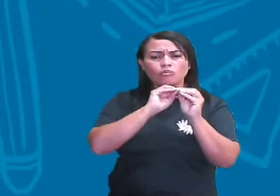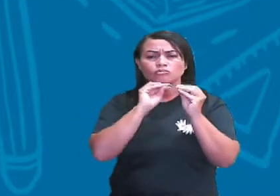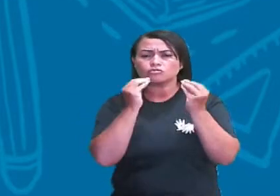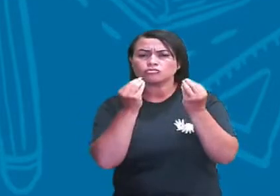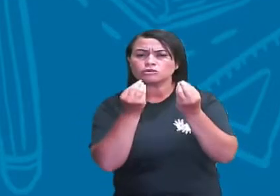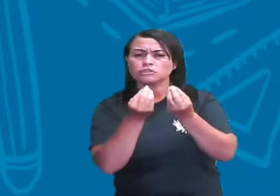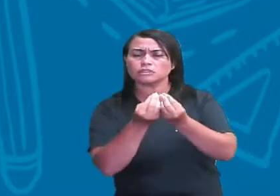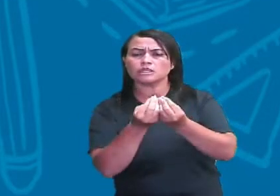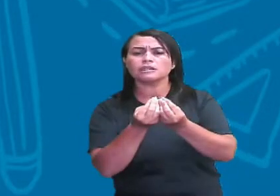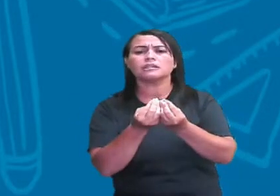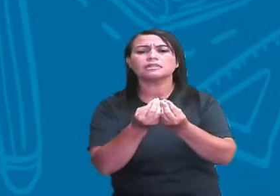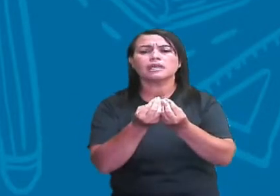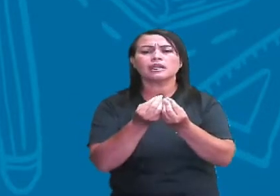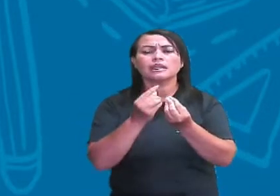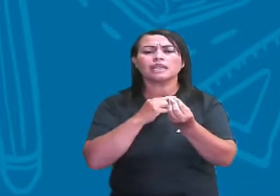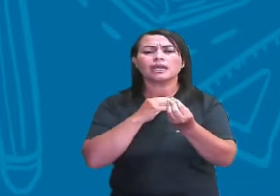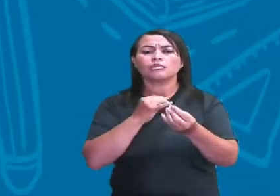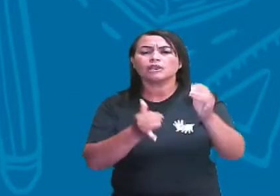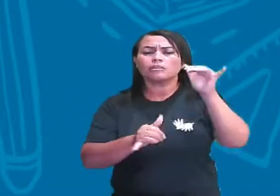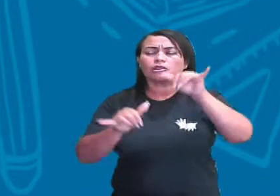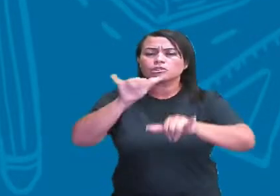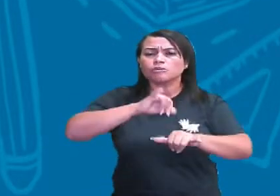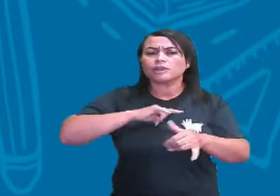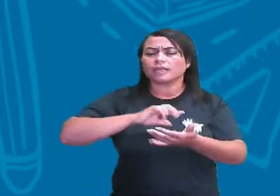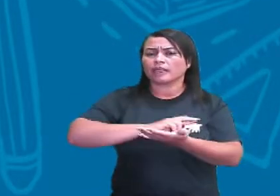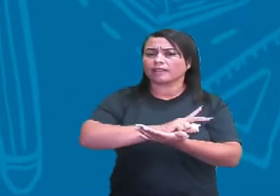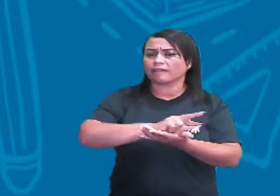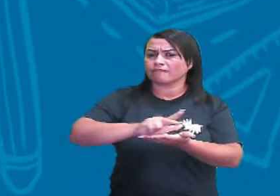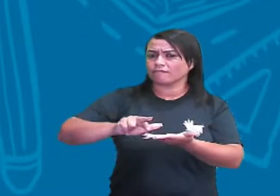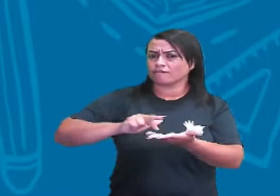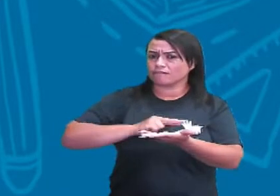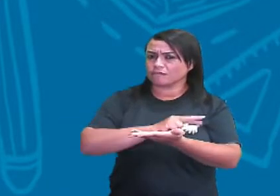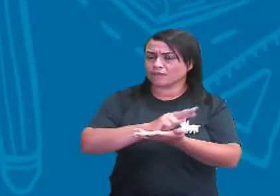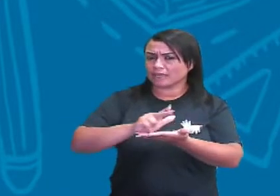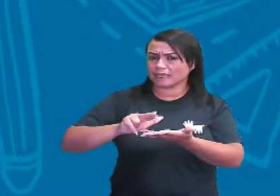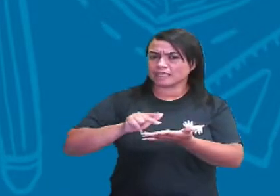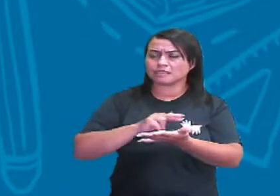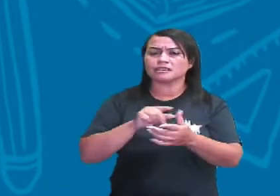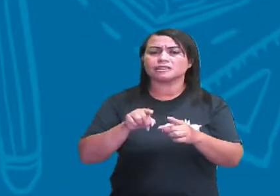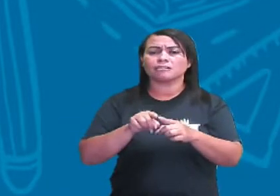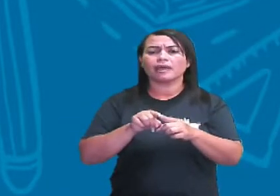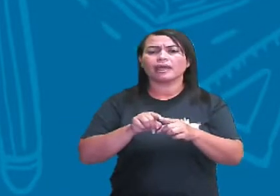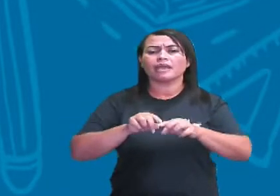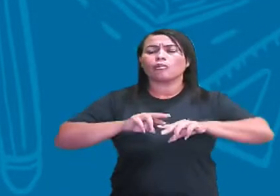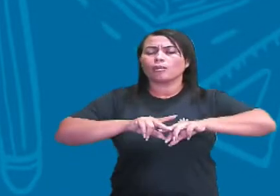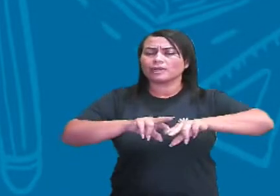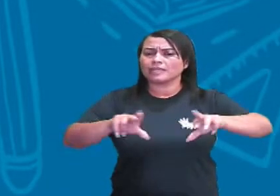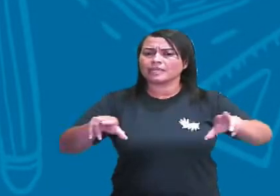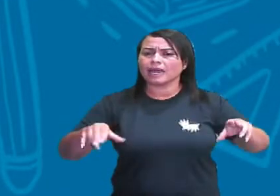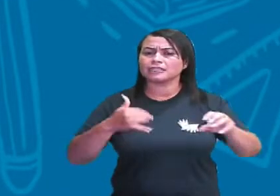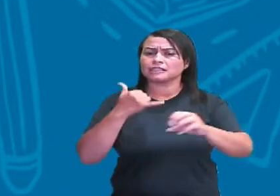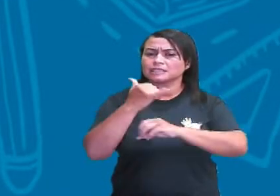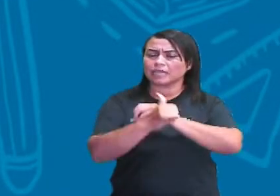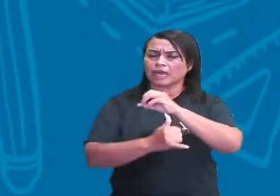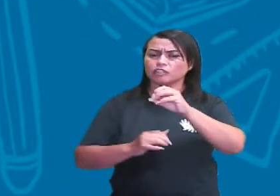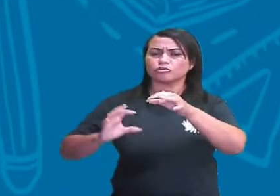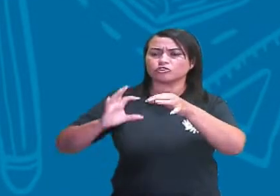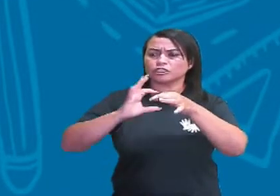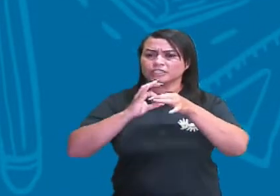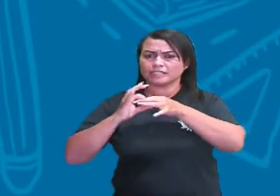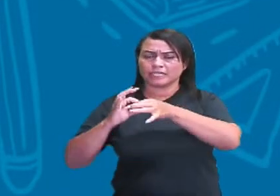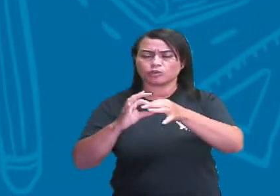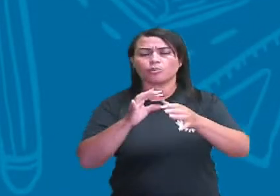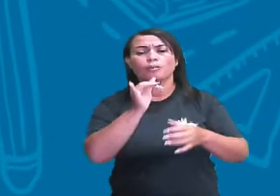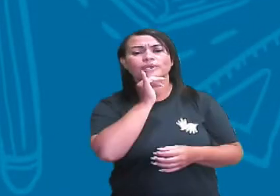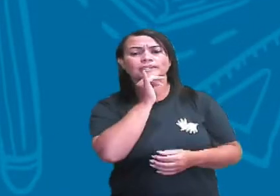vão ter diversas conformações e diversas quantidades de átomos que estão ligados entre si.